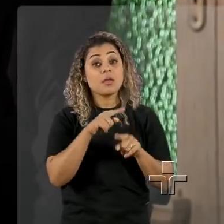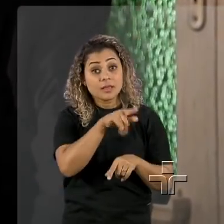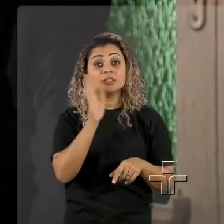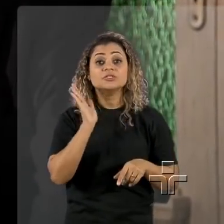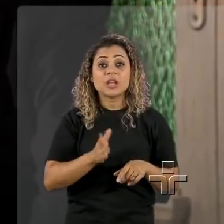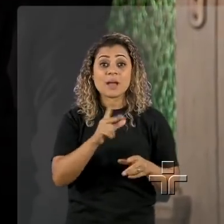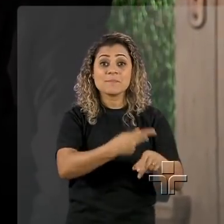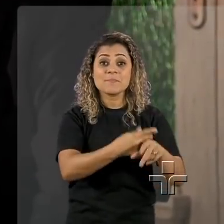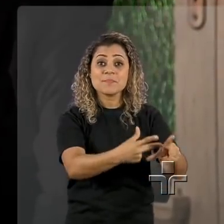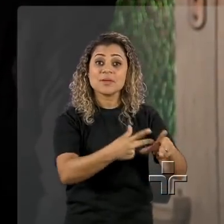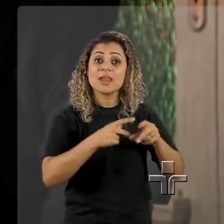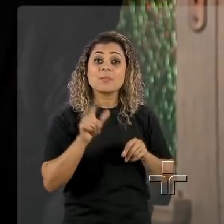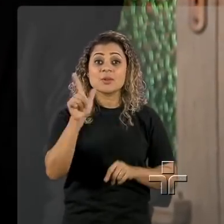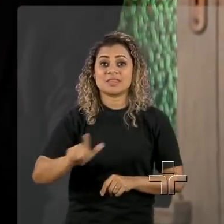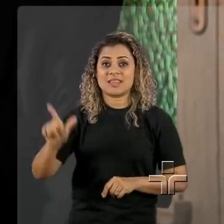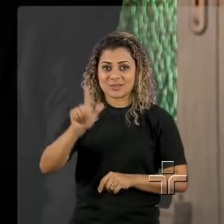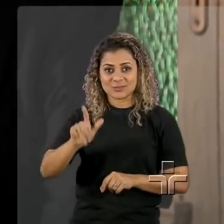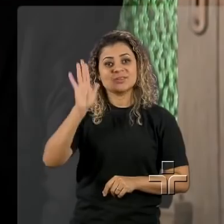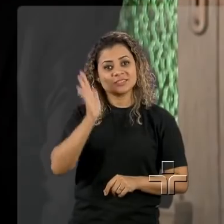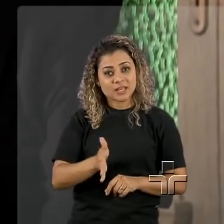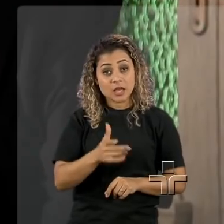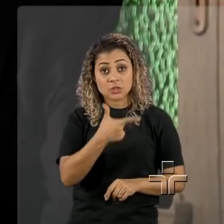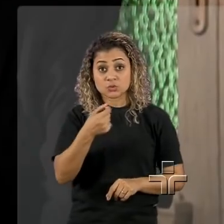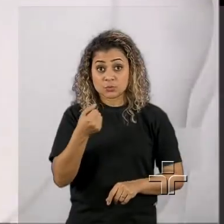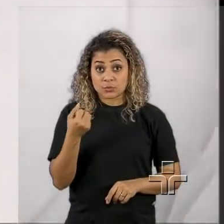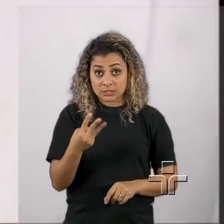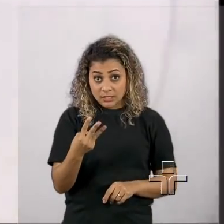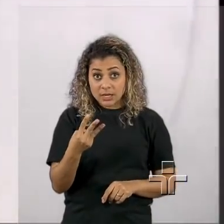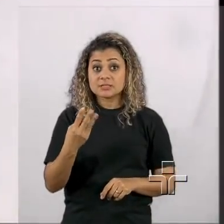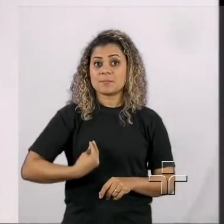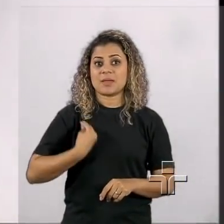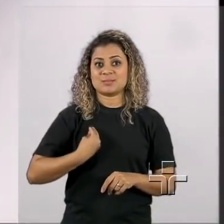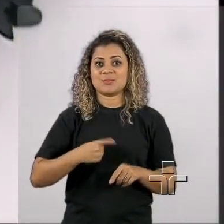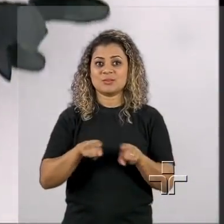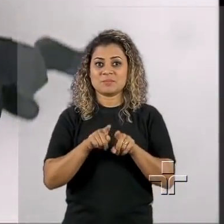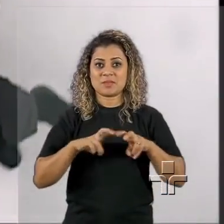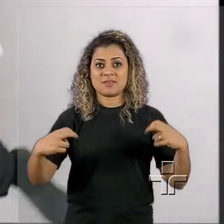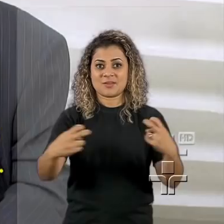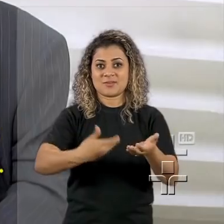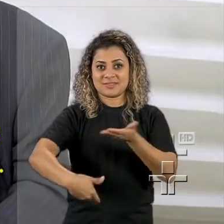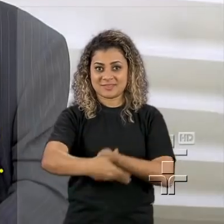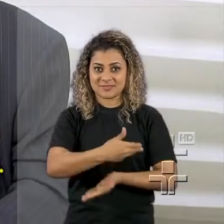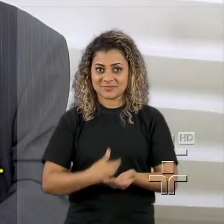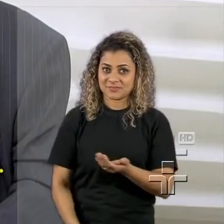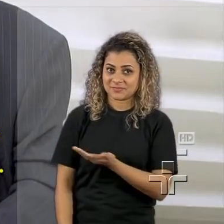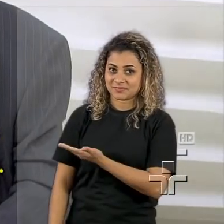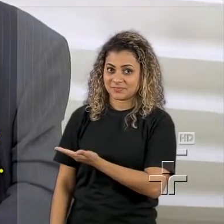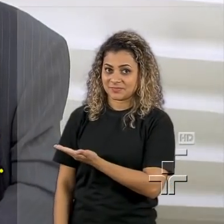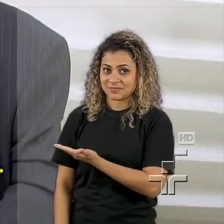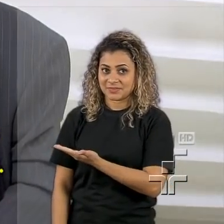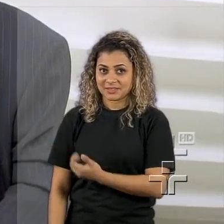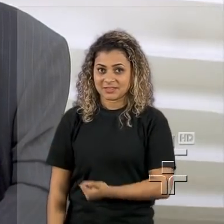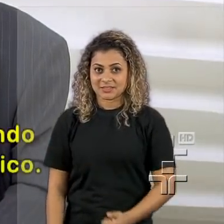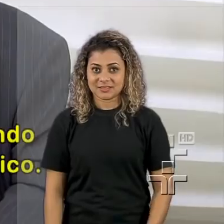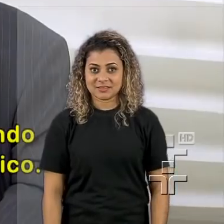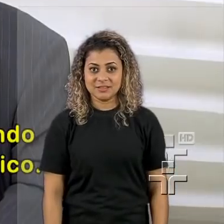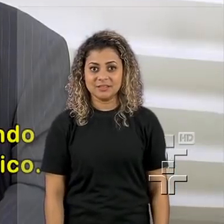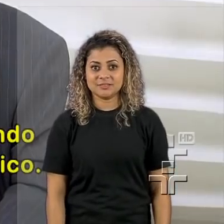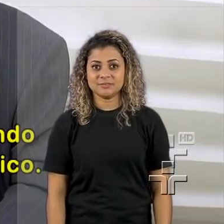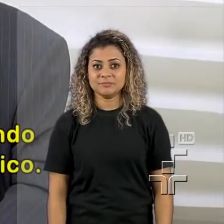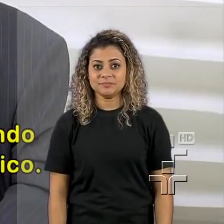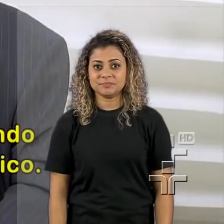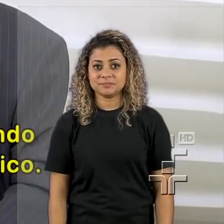Bispos. Na coletiva, o cardeal Baldisseri falou da necessidade da igreja ser mais inclusiva e sem preconceitos